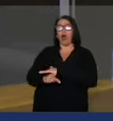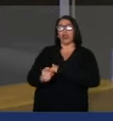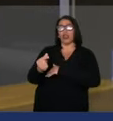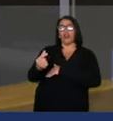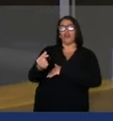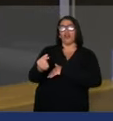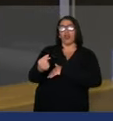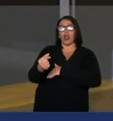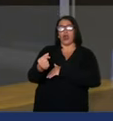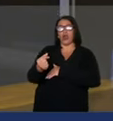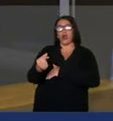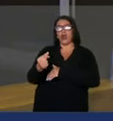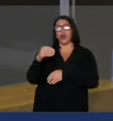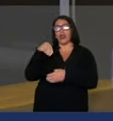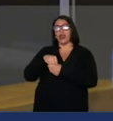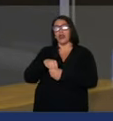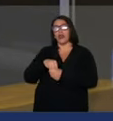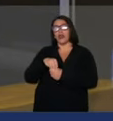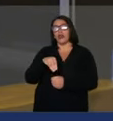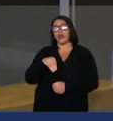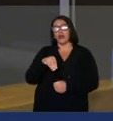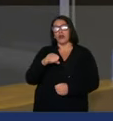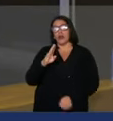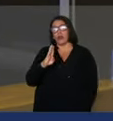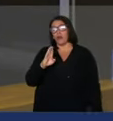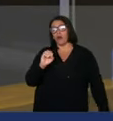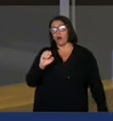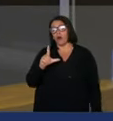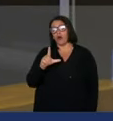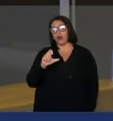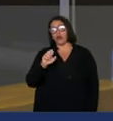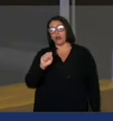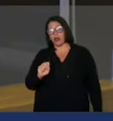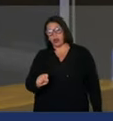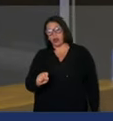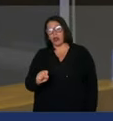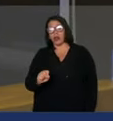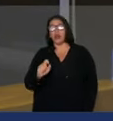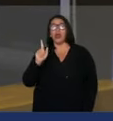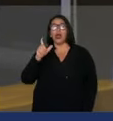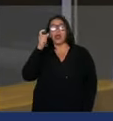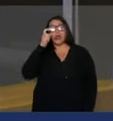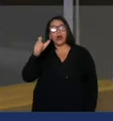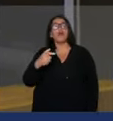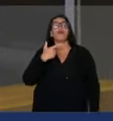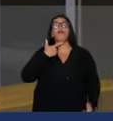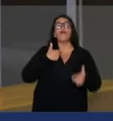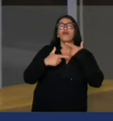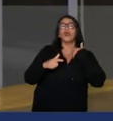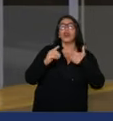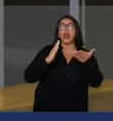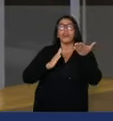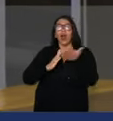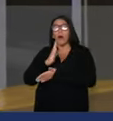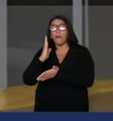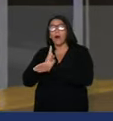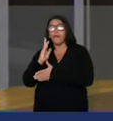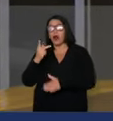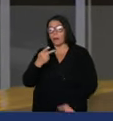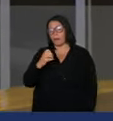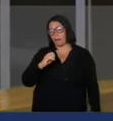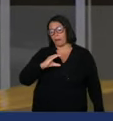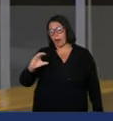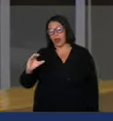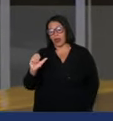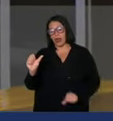na bolsa. E eles estão numa sanha para poderem aprovar essa PEC da